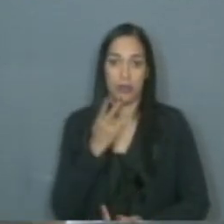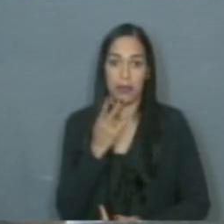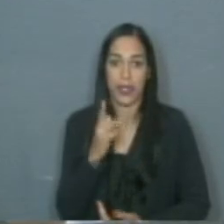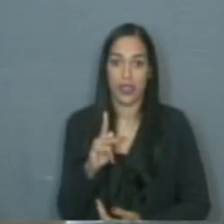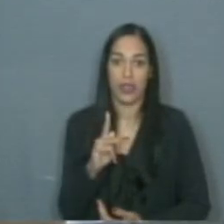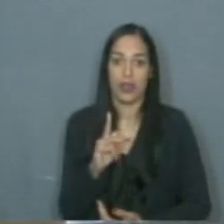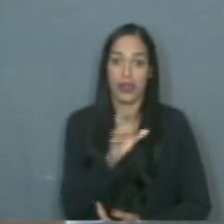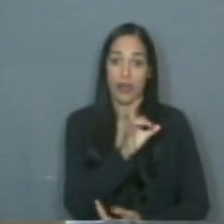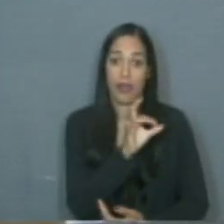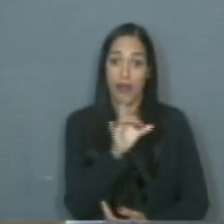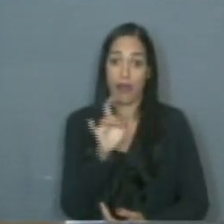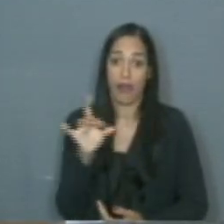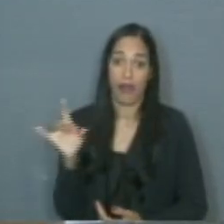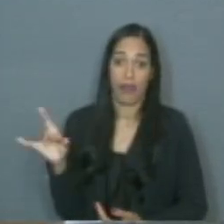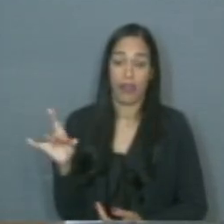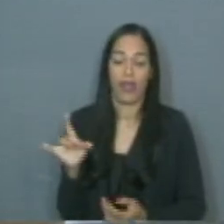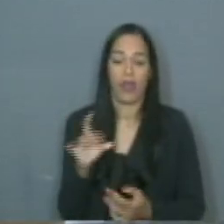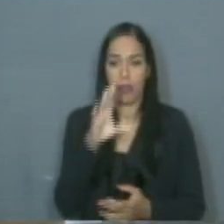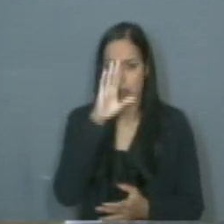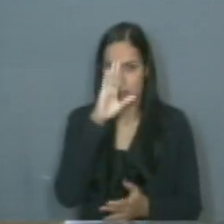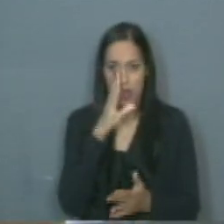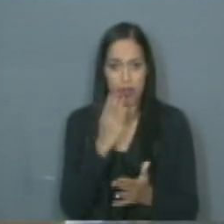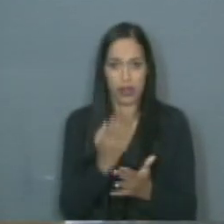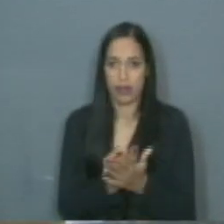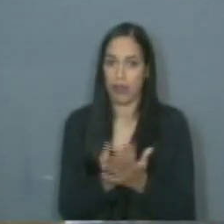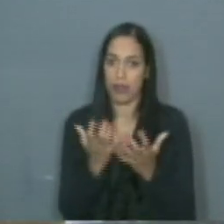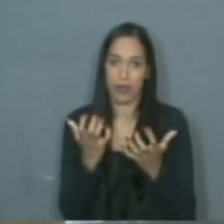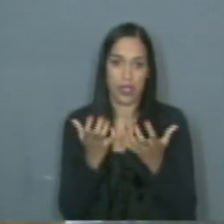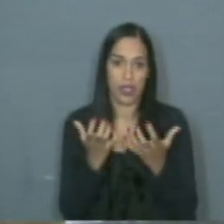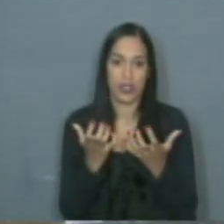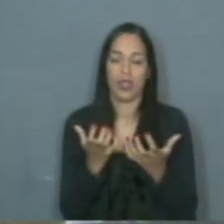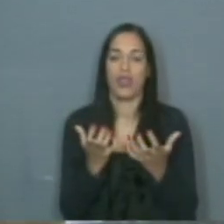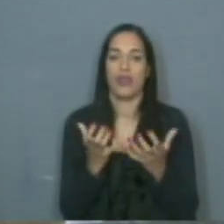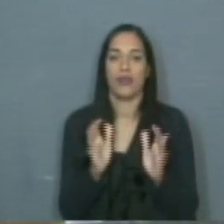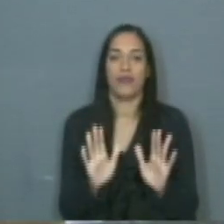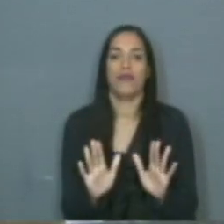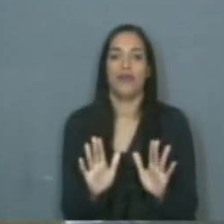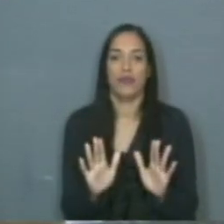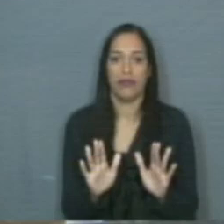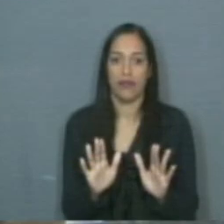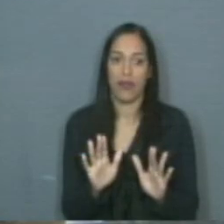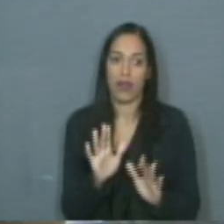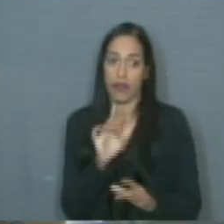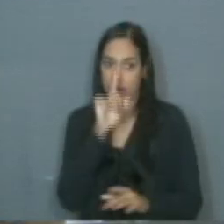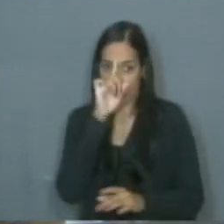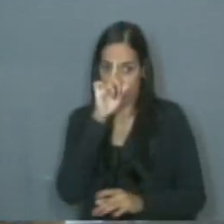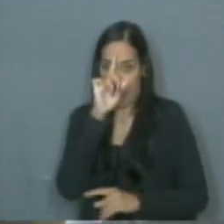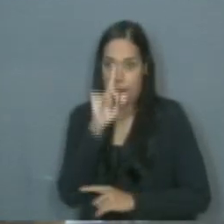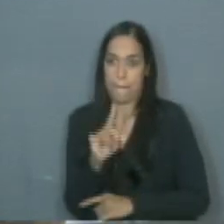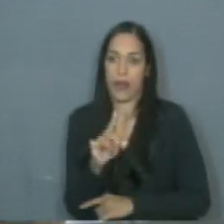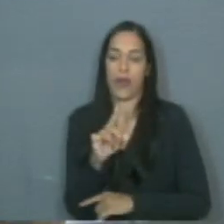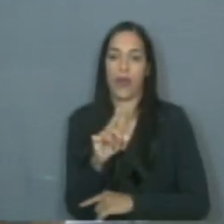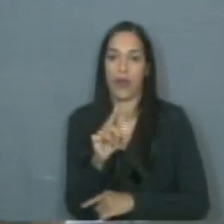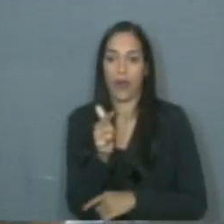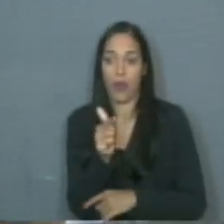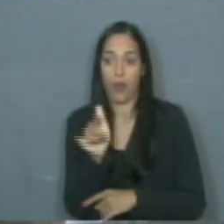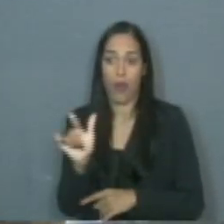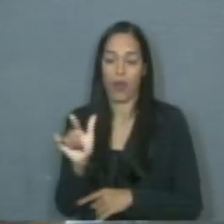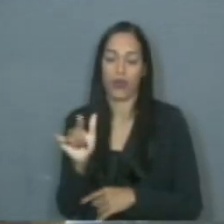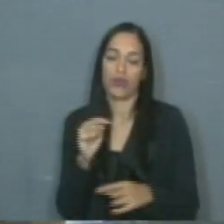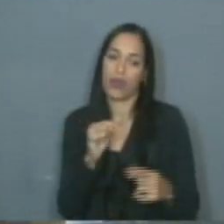que cada um pode acreditar no que bem entender, contanto que você não queira impor o outro o que ele